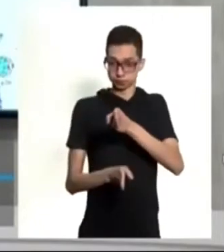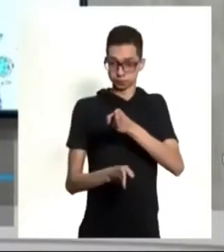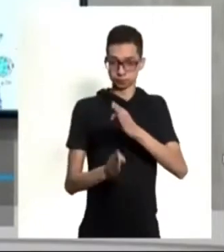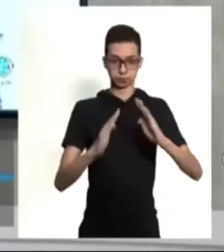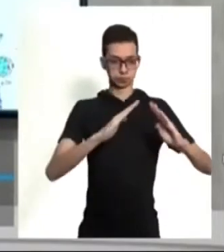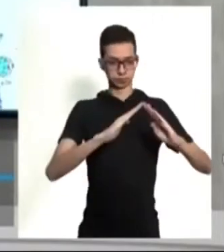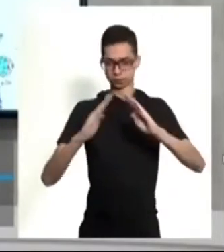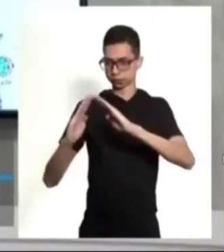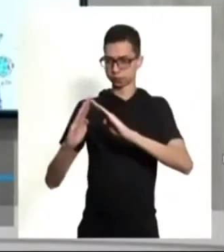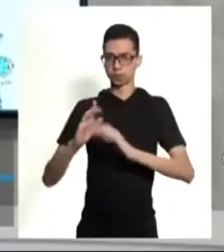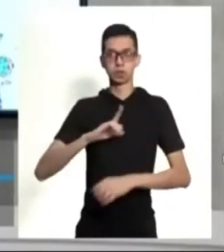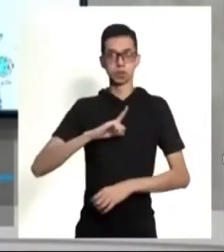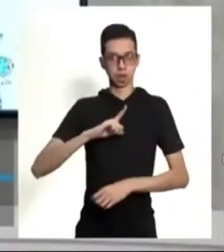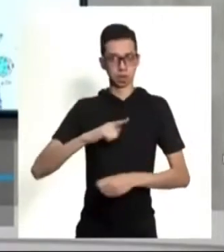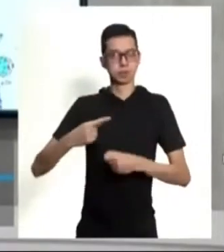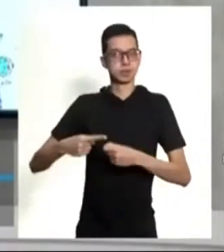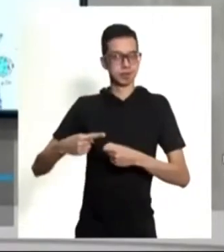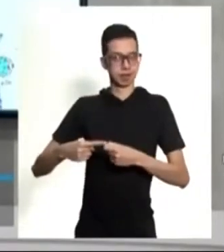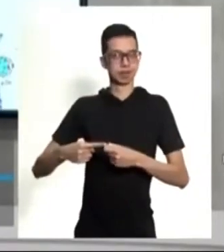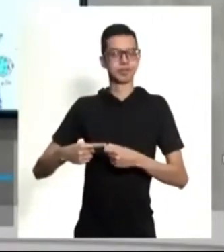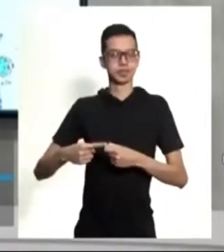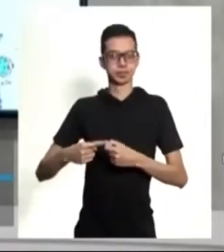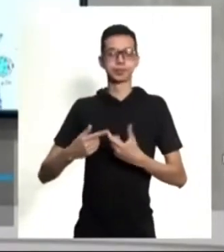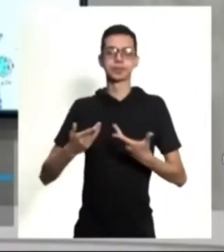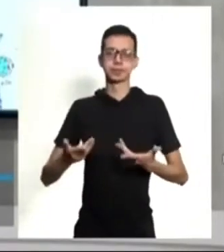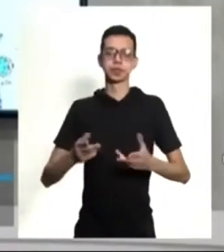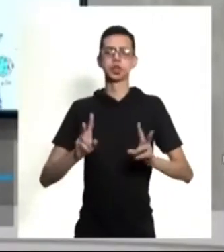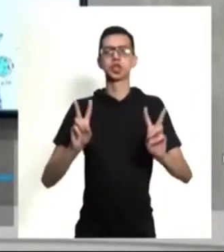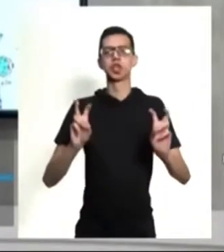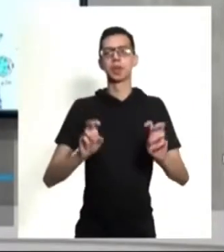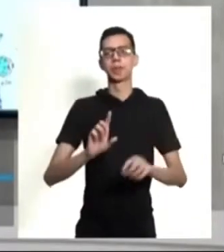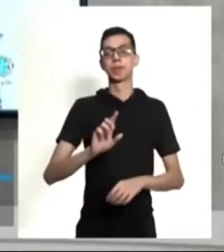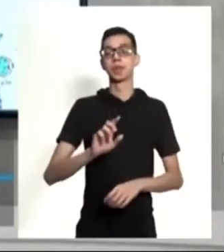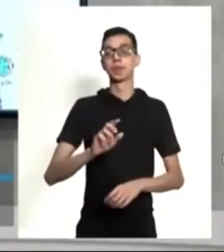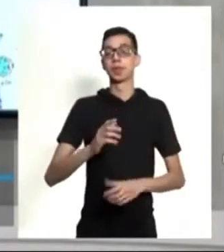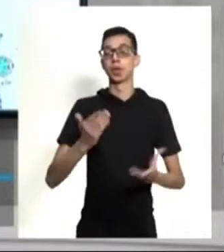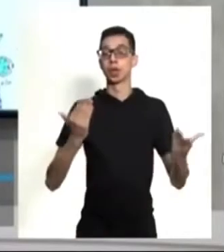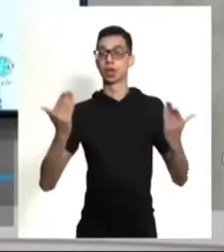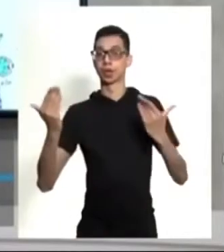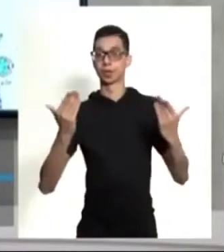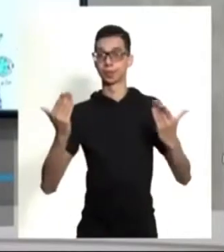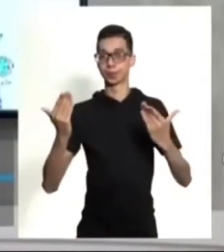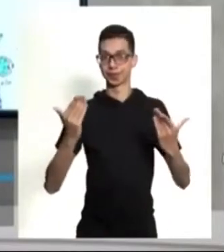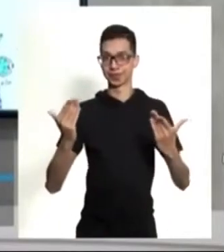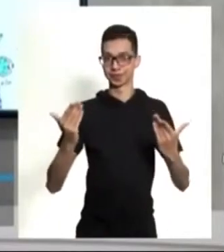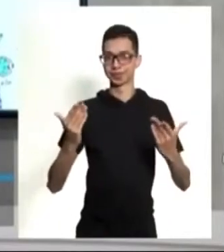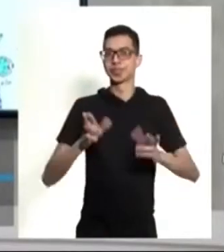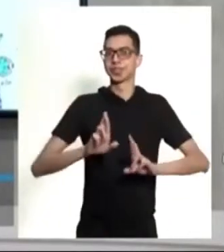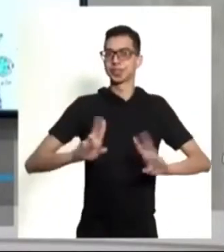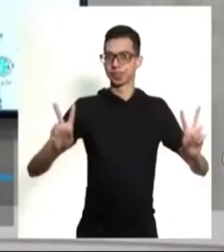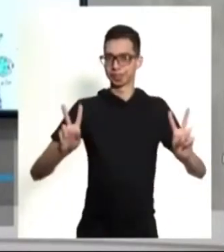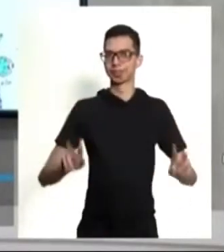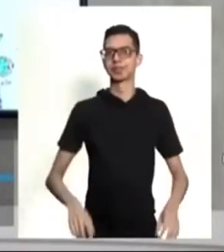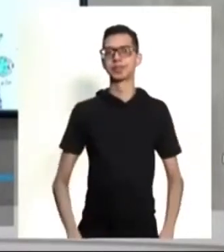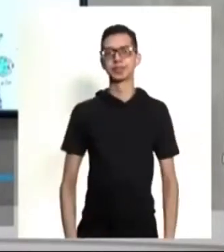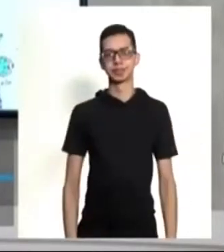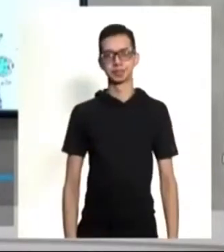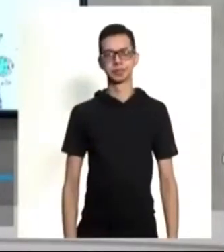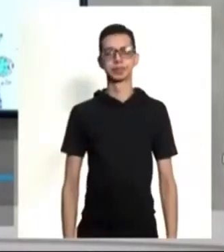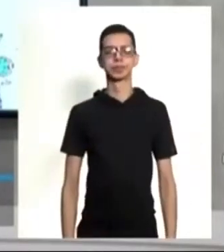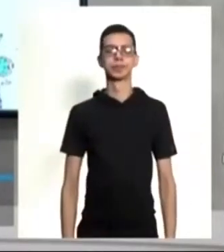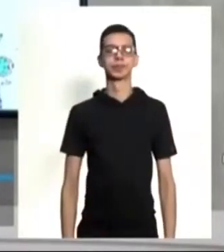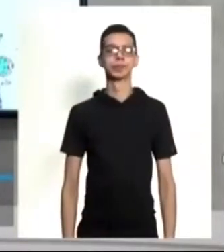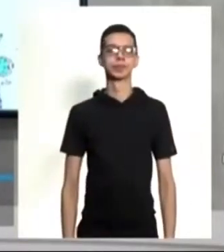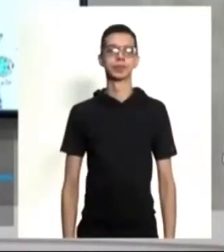essas relações vinculadas à densidade são mais intensas. Certo? Bom,